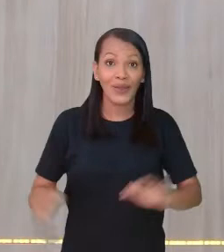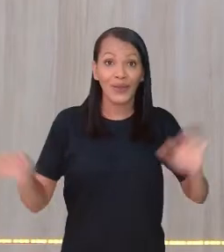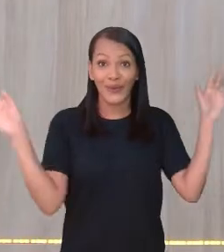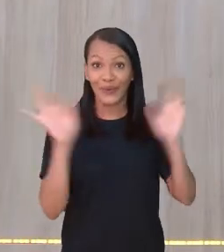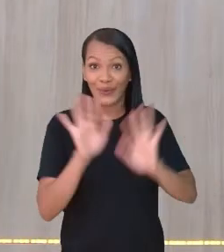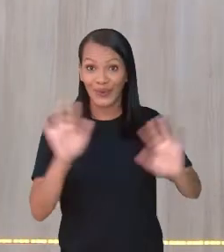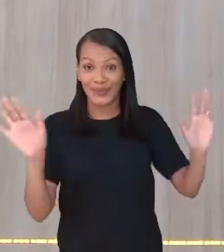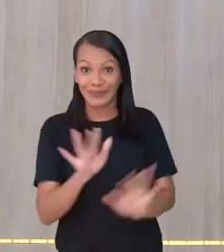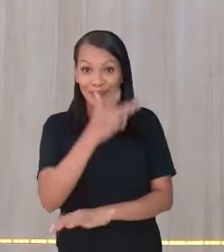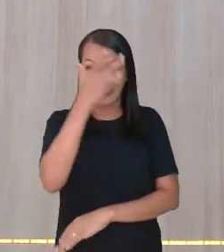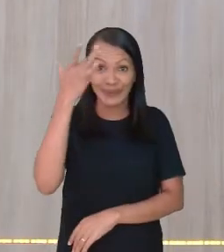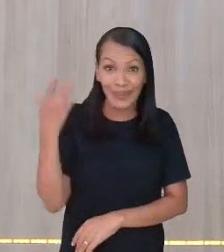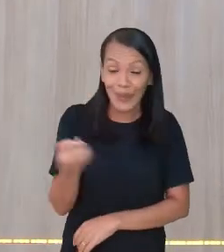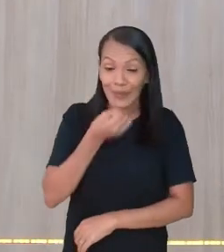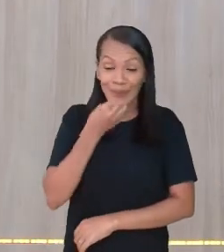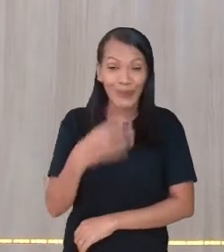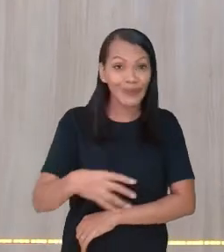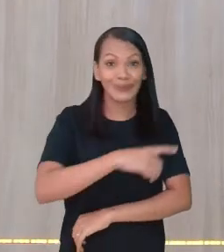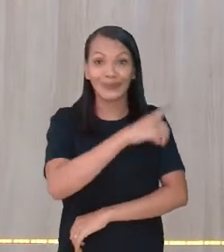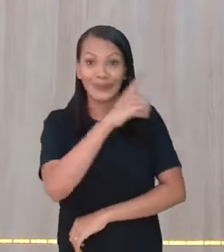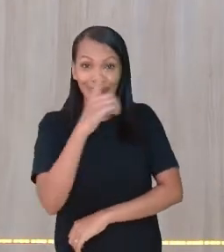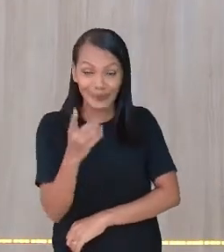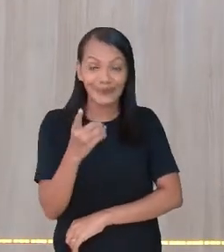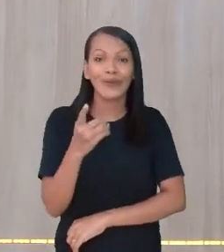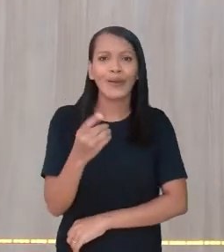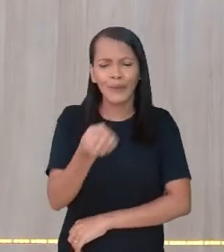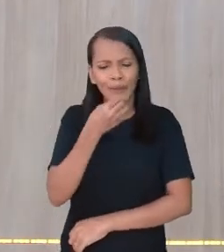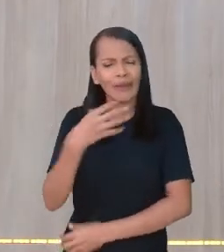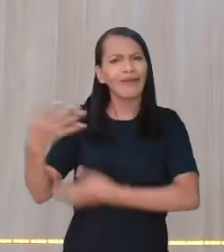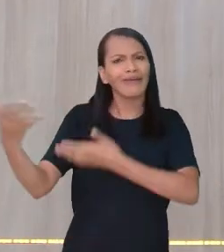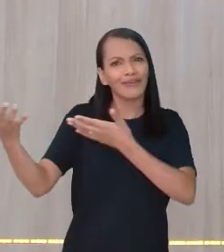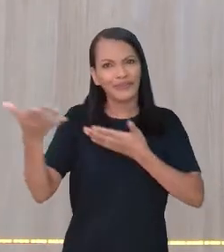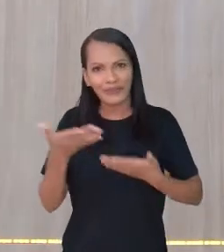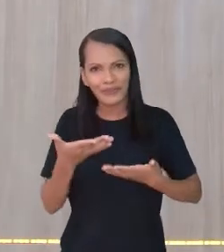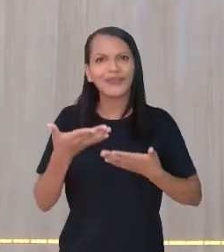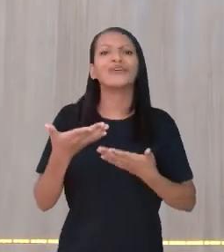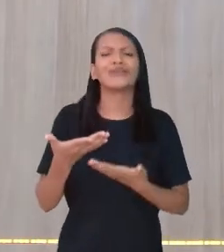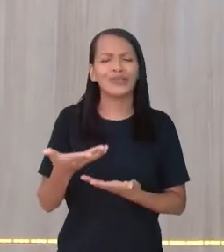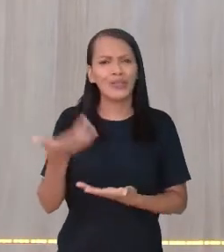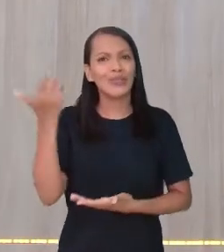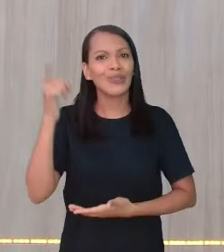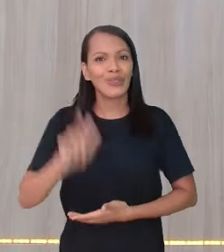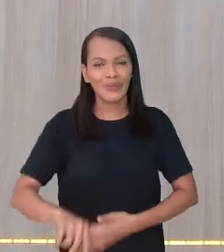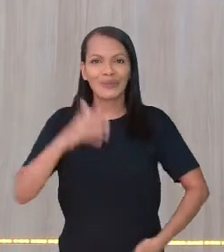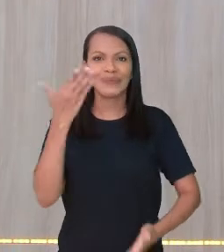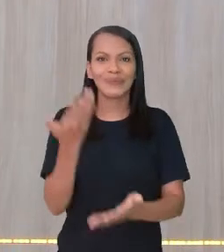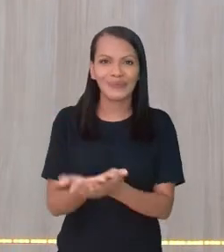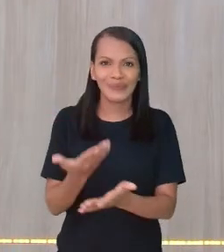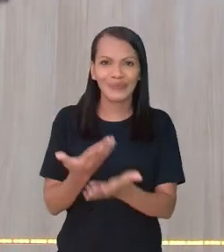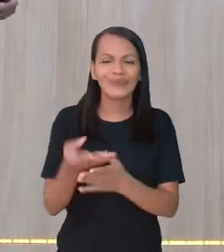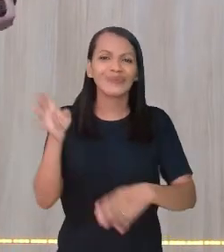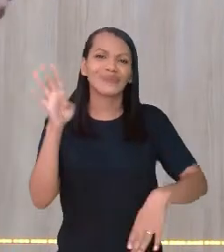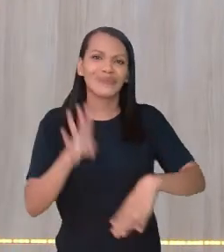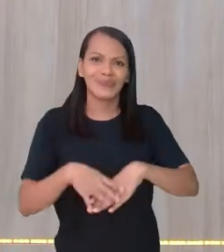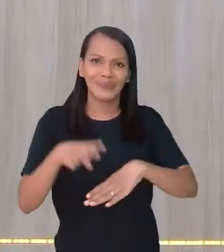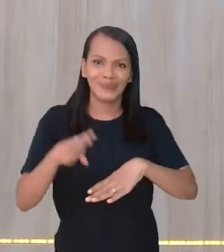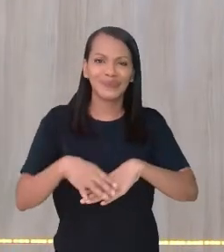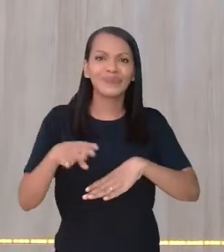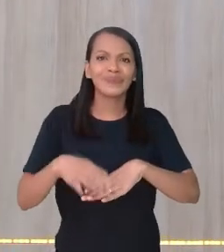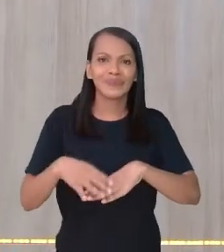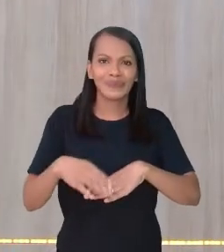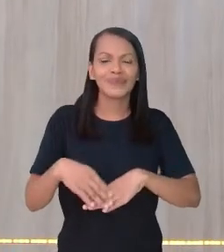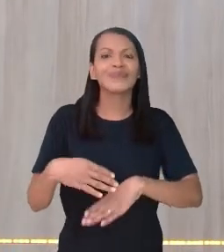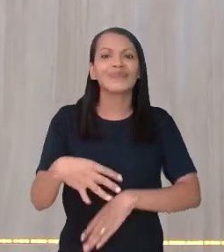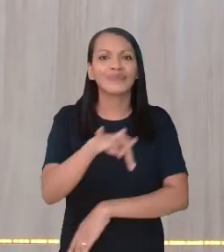Fala galerinha, muito bom dia, seja muito bem-vindo a mais uma aula de matemática para